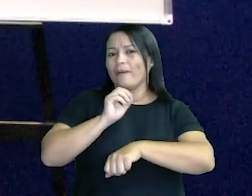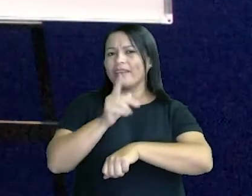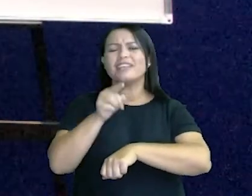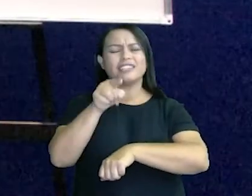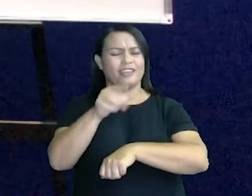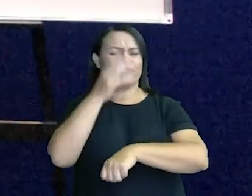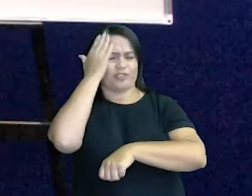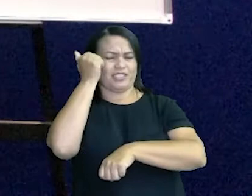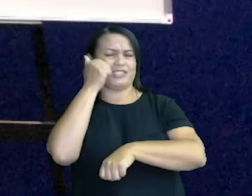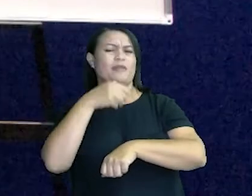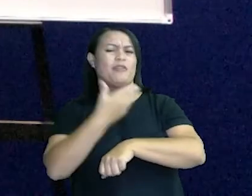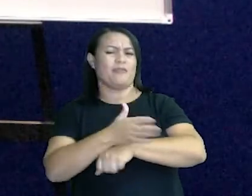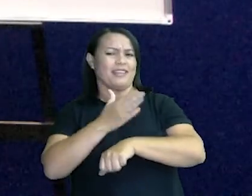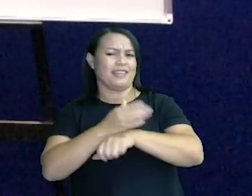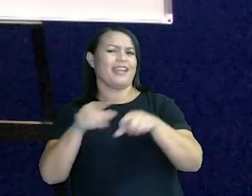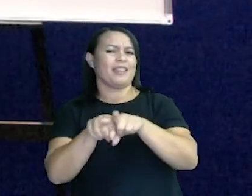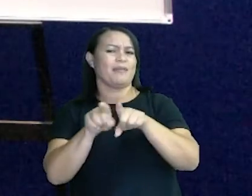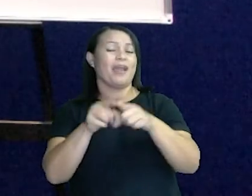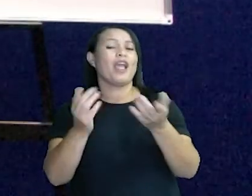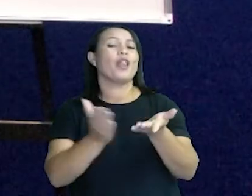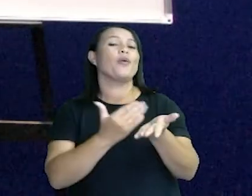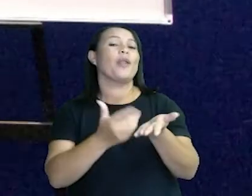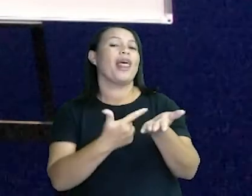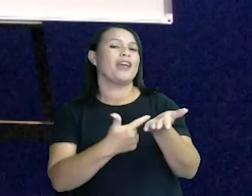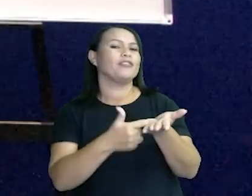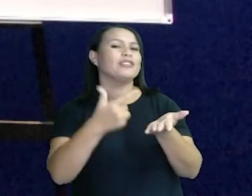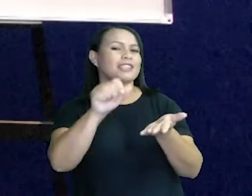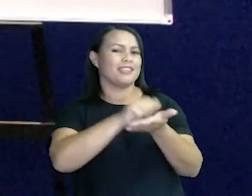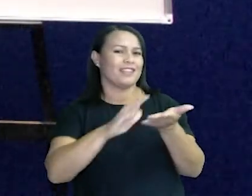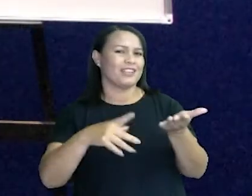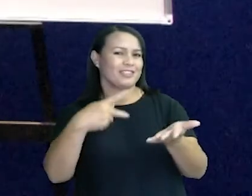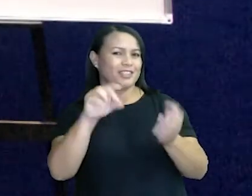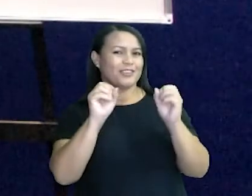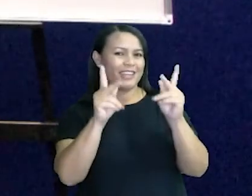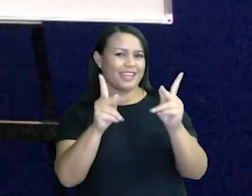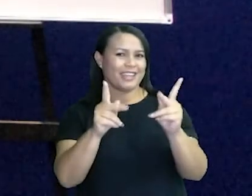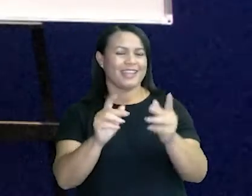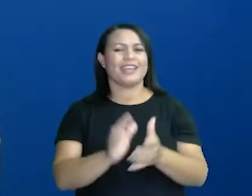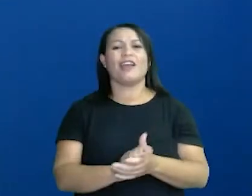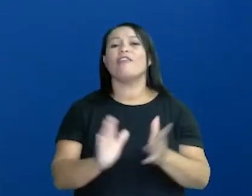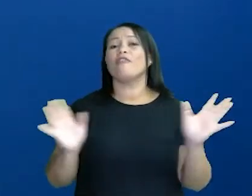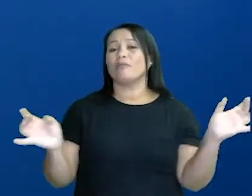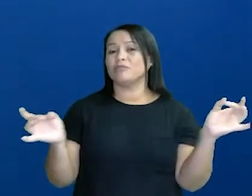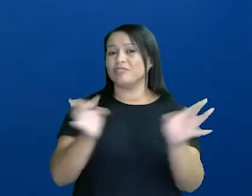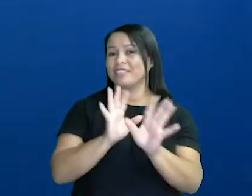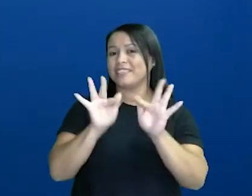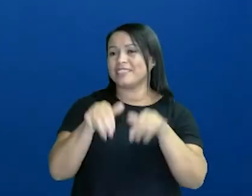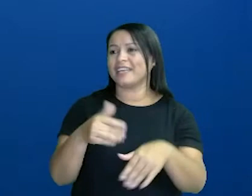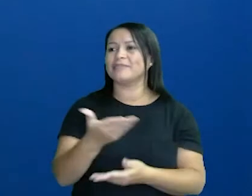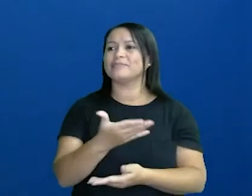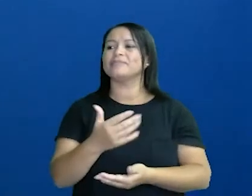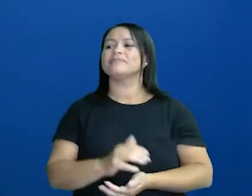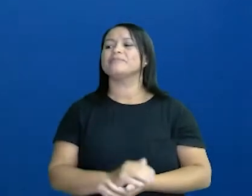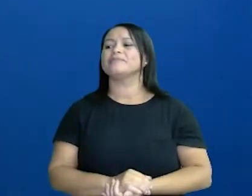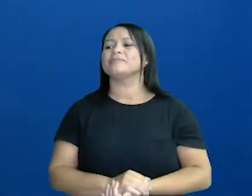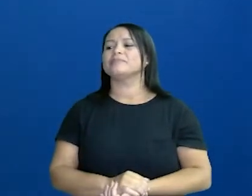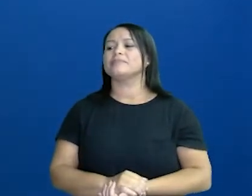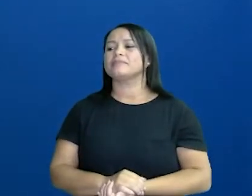certo eu sei que vocês vão para ficar muito aí no livro de vocês nessa atividade de vocês ok vamos concluir aqui